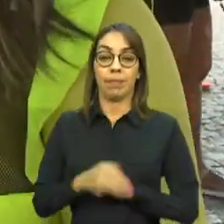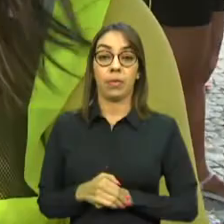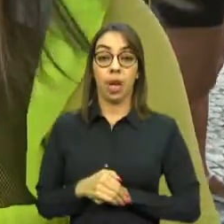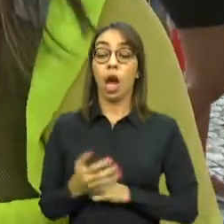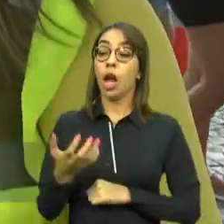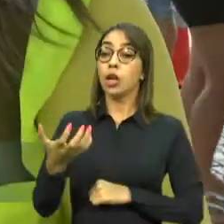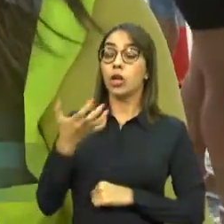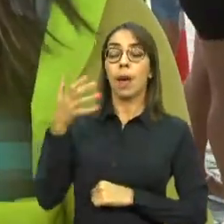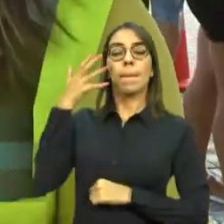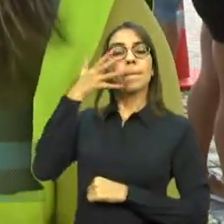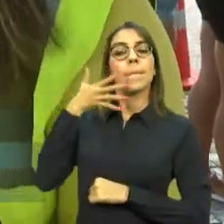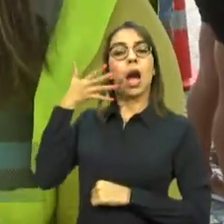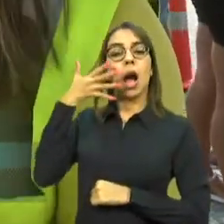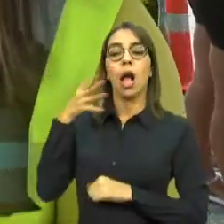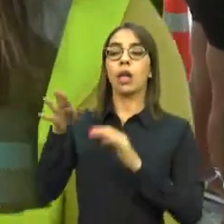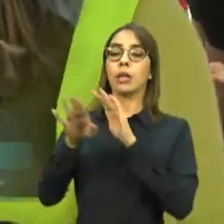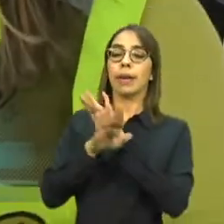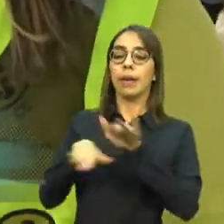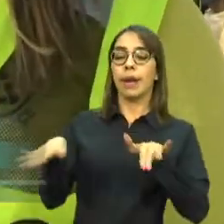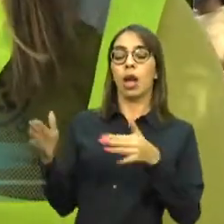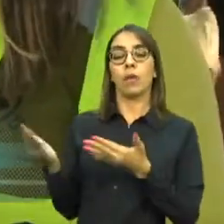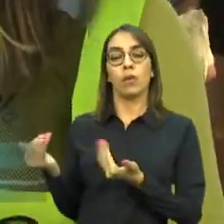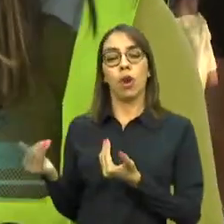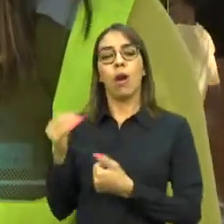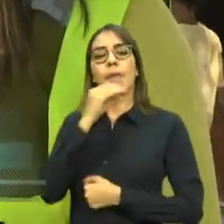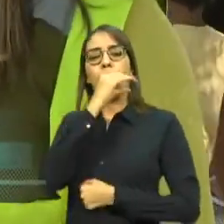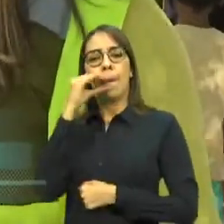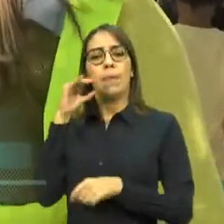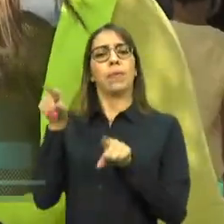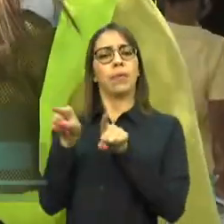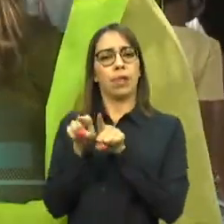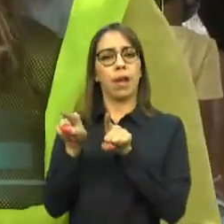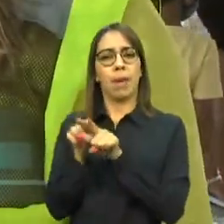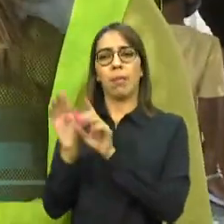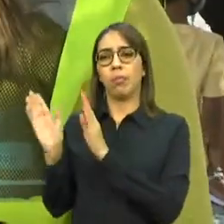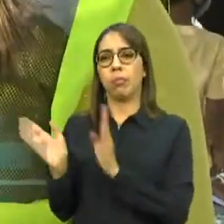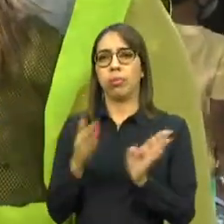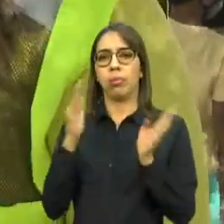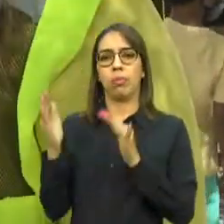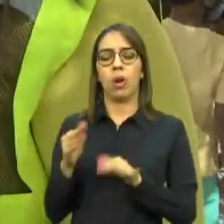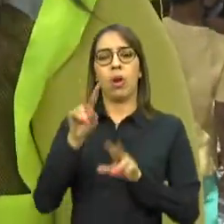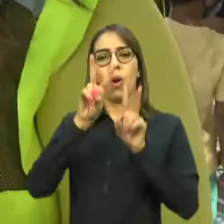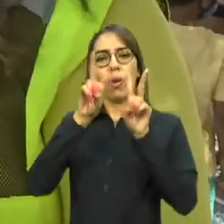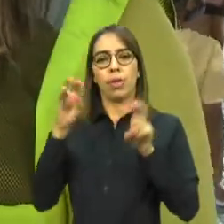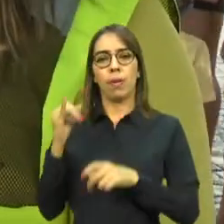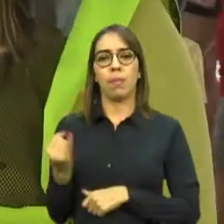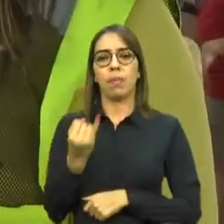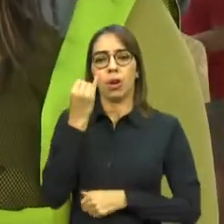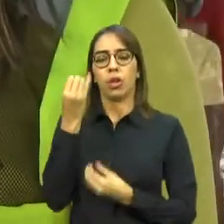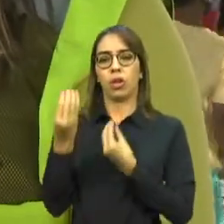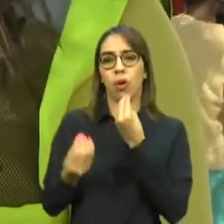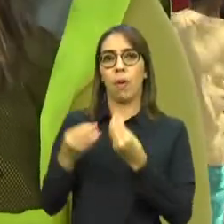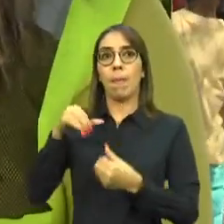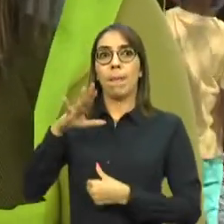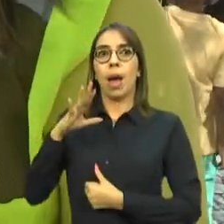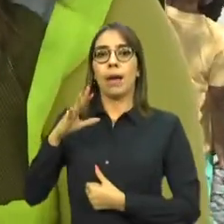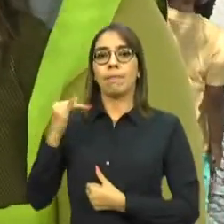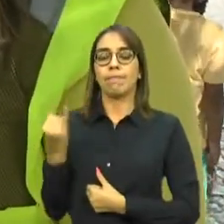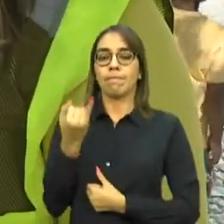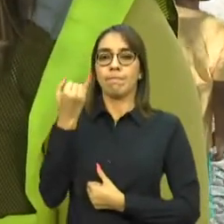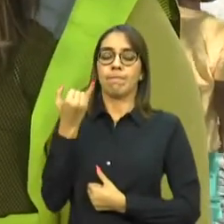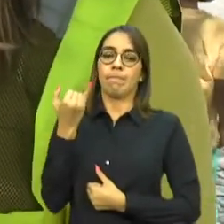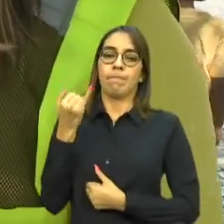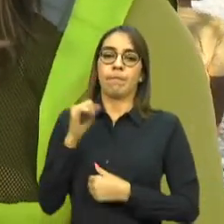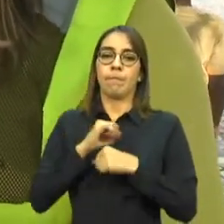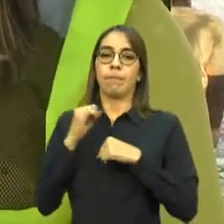com crianças, jovens, adultos. Esse tema que é muito importante, né? Que é o cuidado e a valorização do bem mais precioso que nós temos, que é a vida. Então,